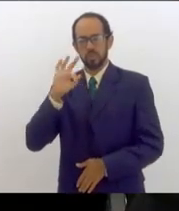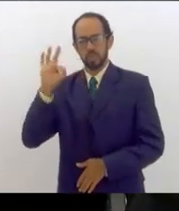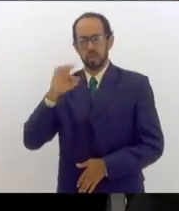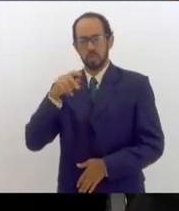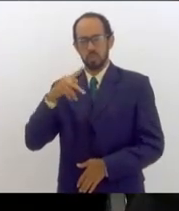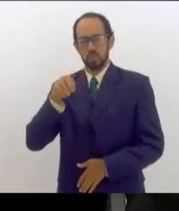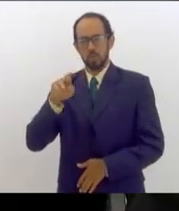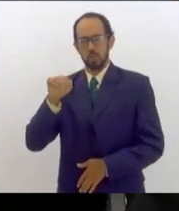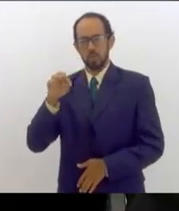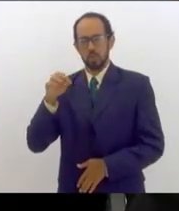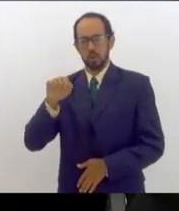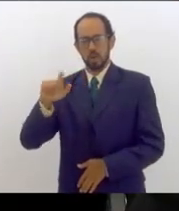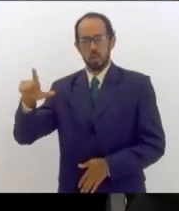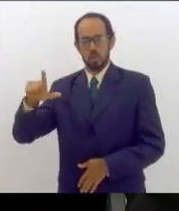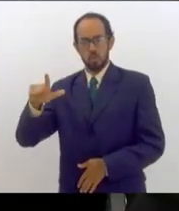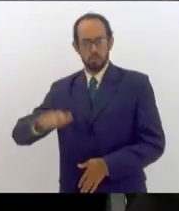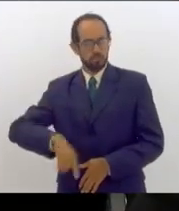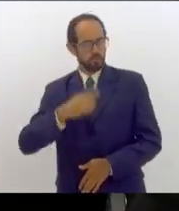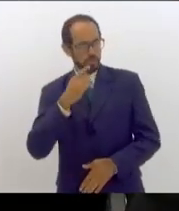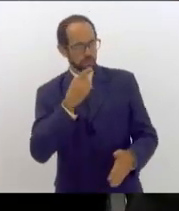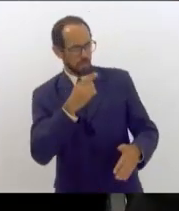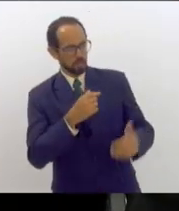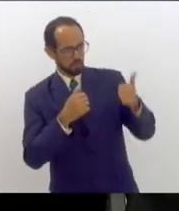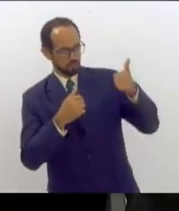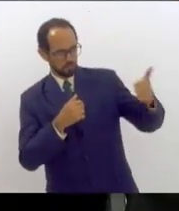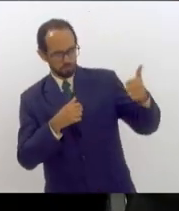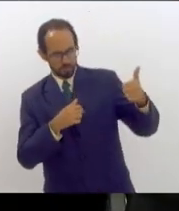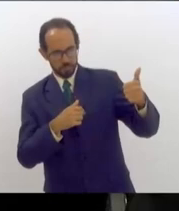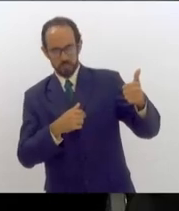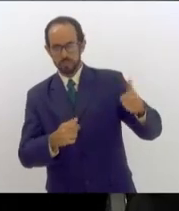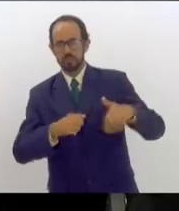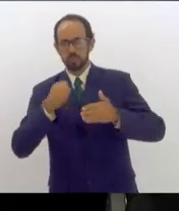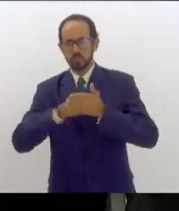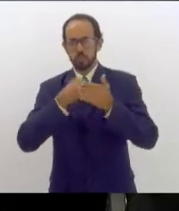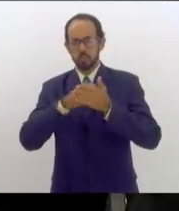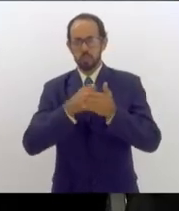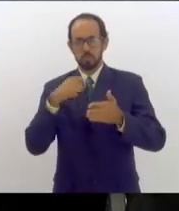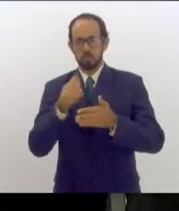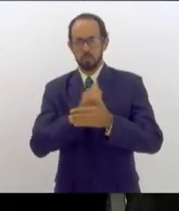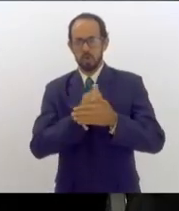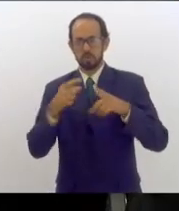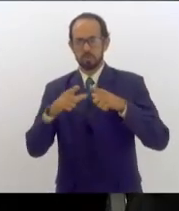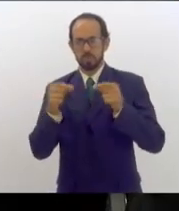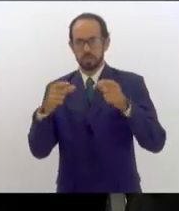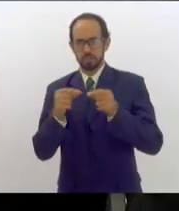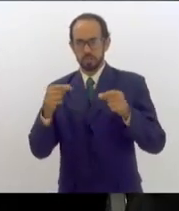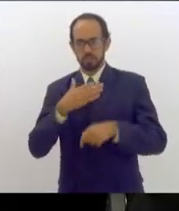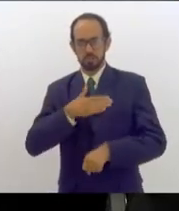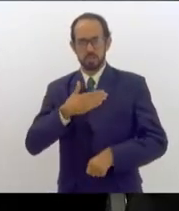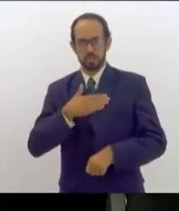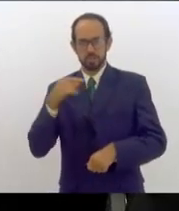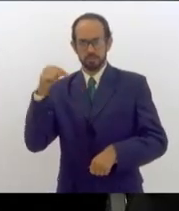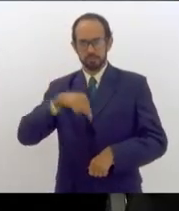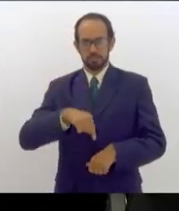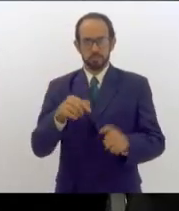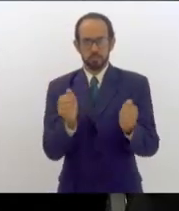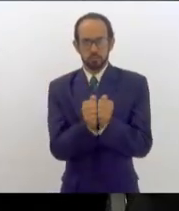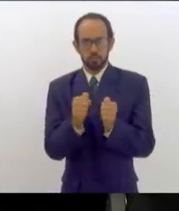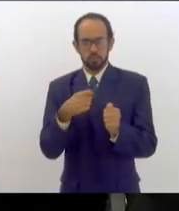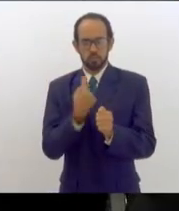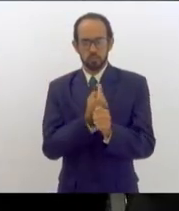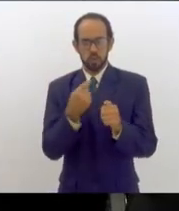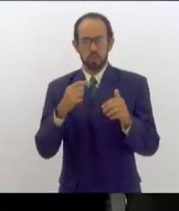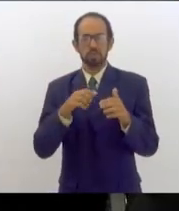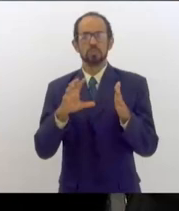Deputado Estamos firme luta lá pela gente em Brasília prazer enorme ter você no partido junto com a gente